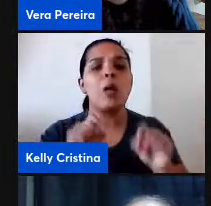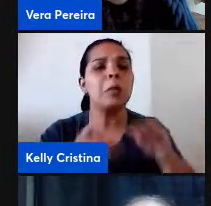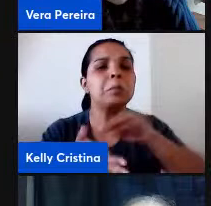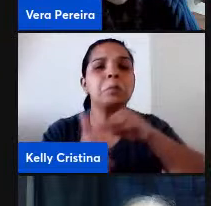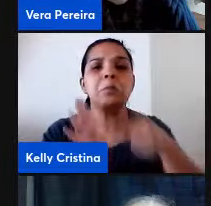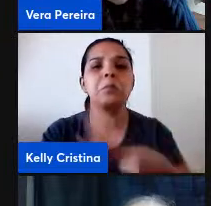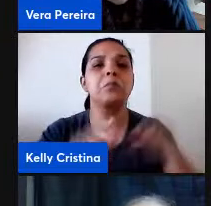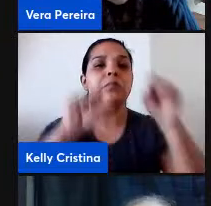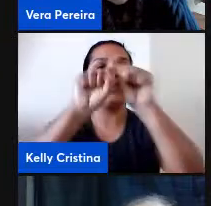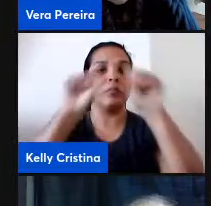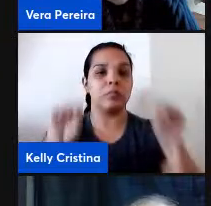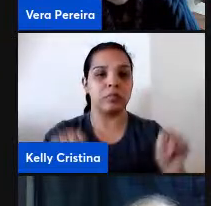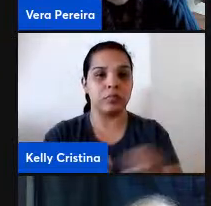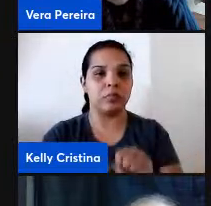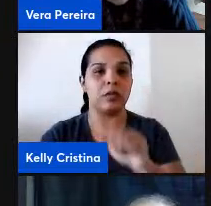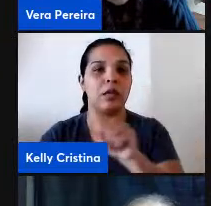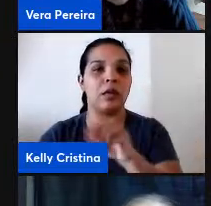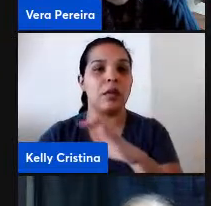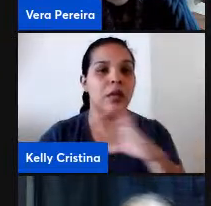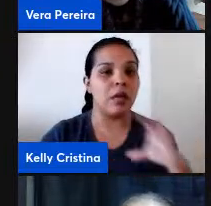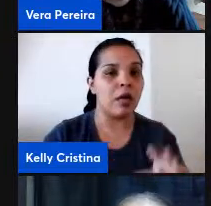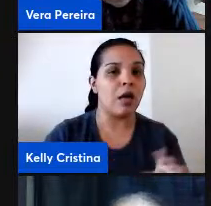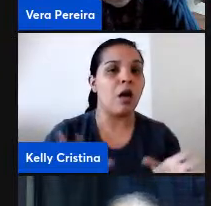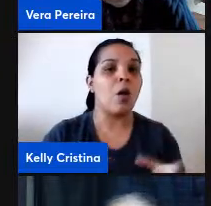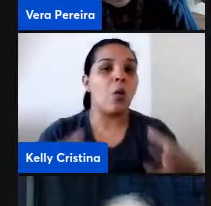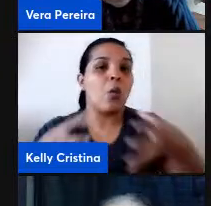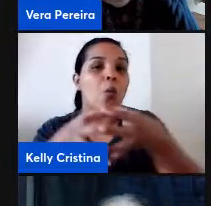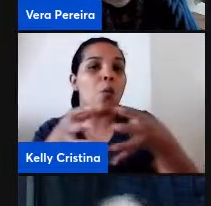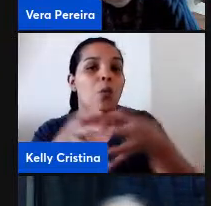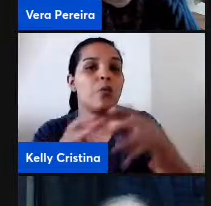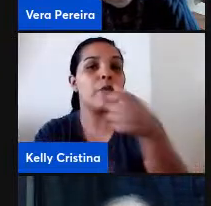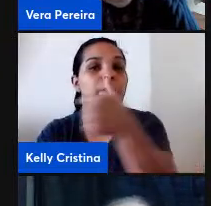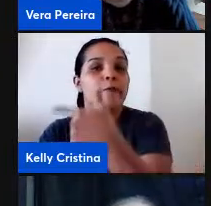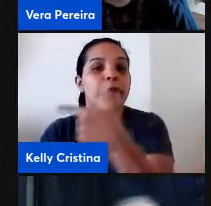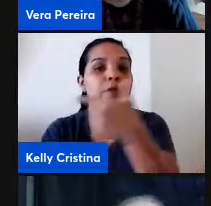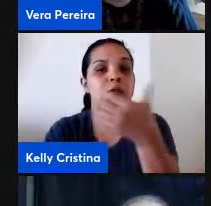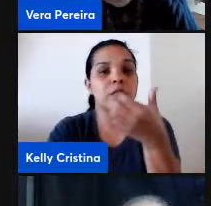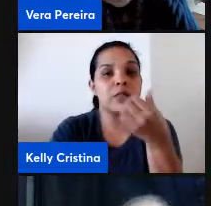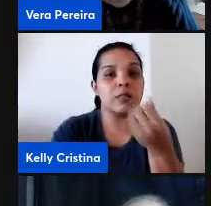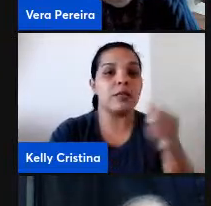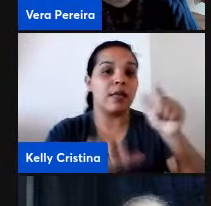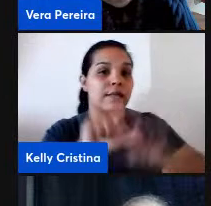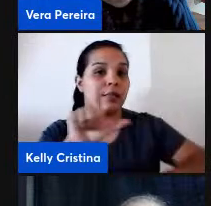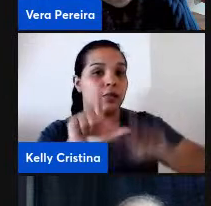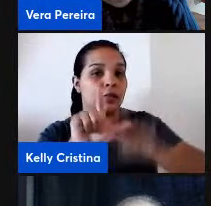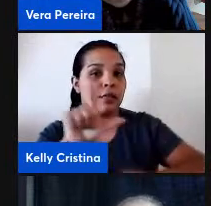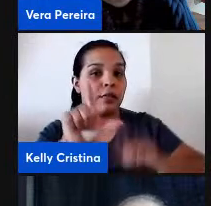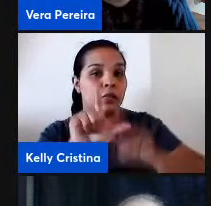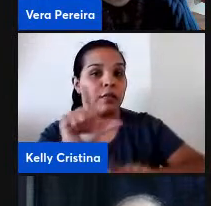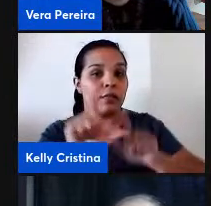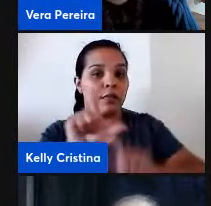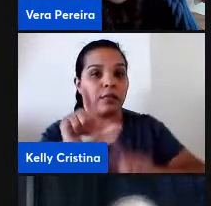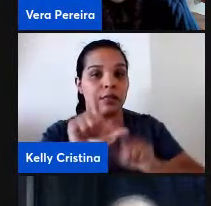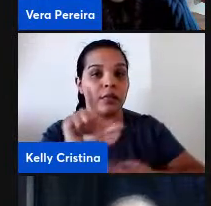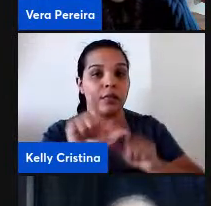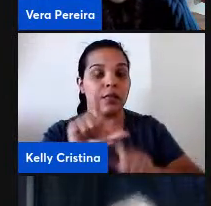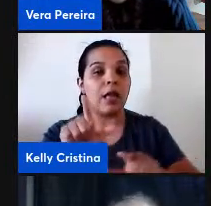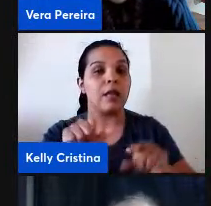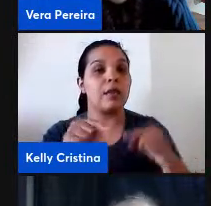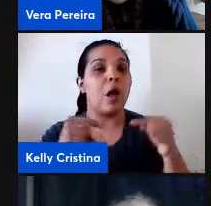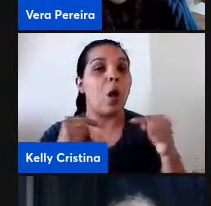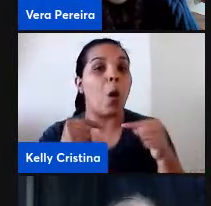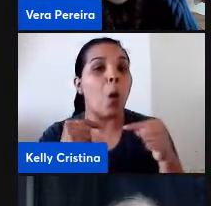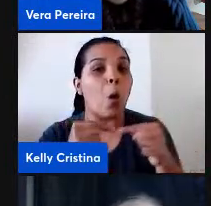alfabético? Um conjunto de 26 letras que são